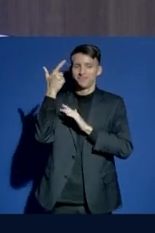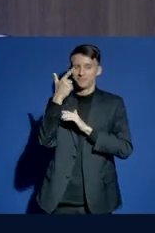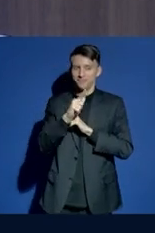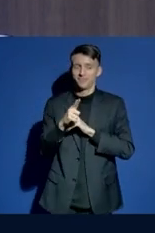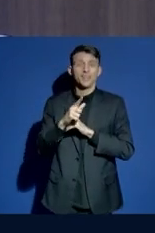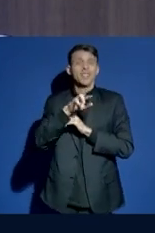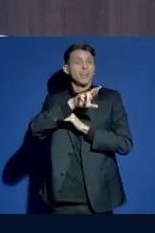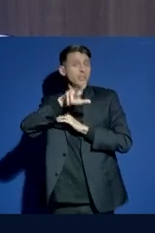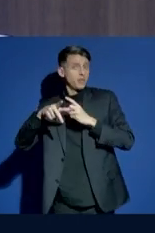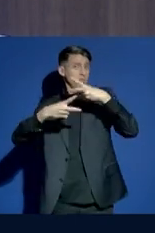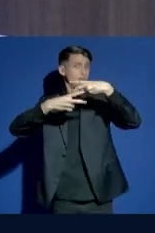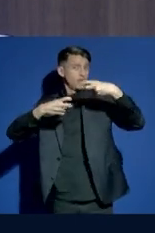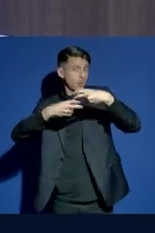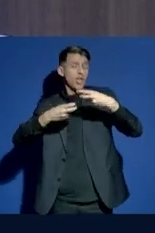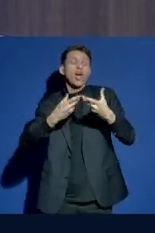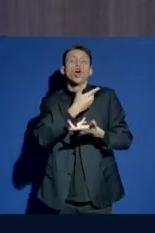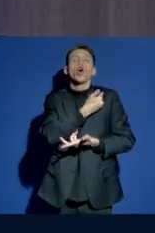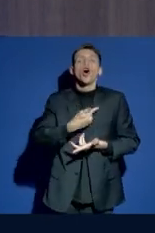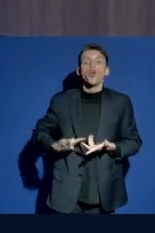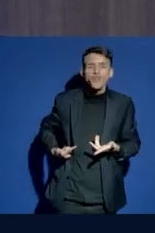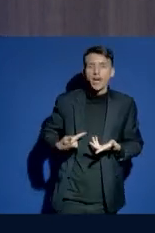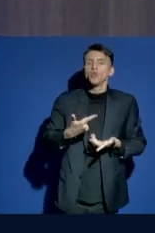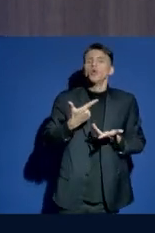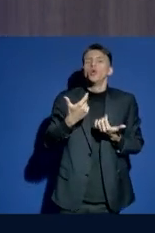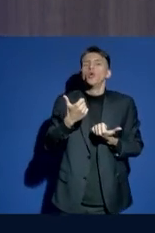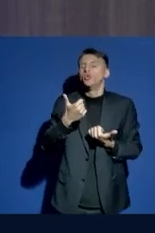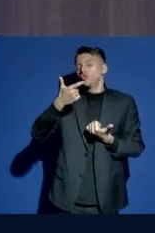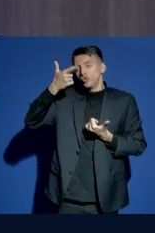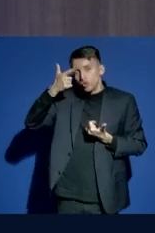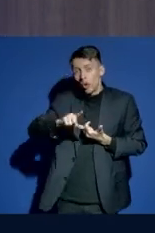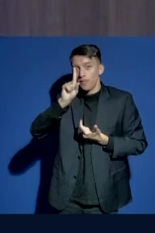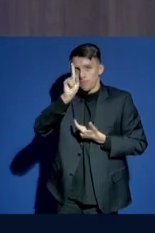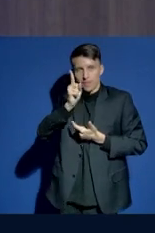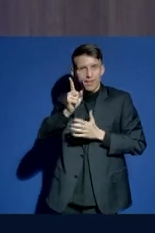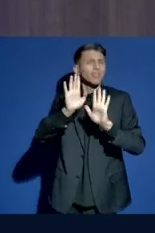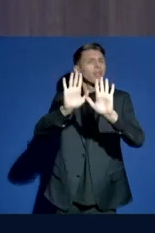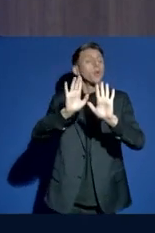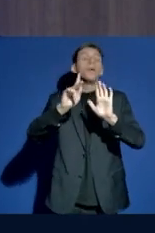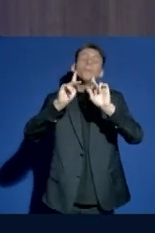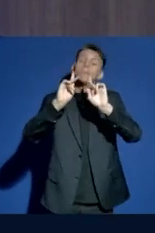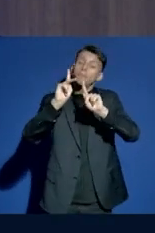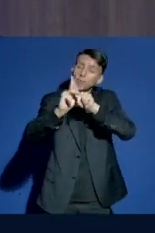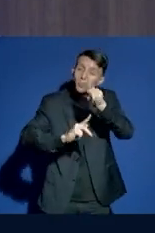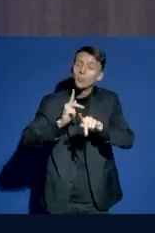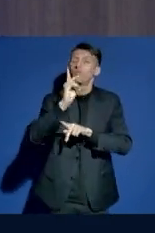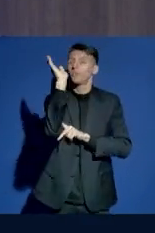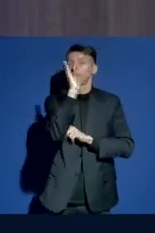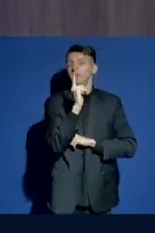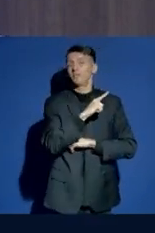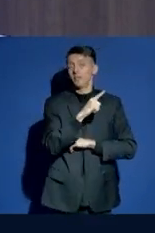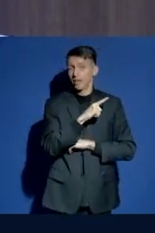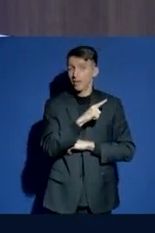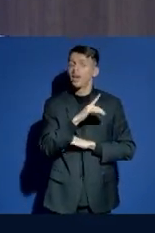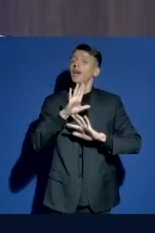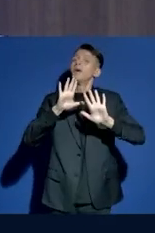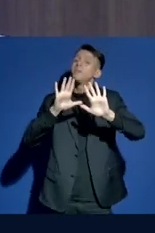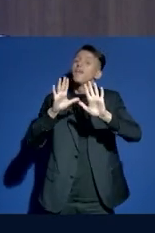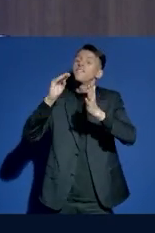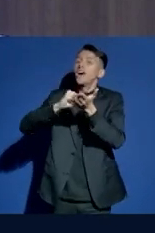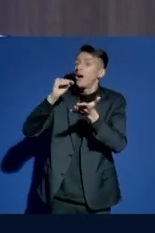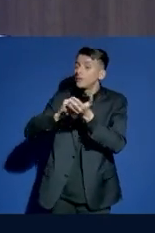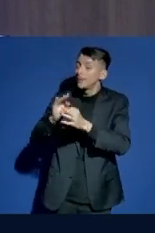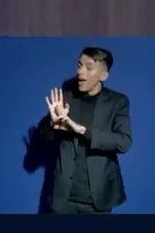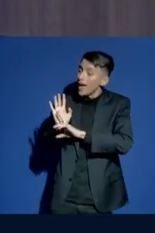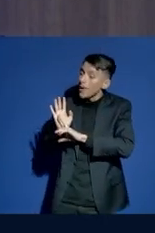acionária que o governo tem que a união tem que o povo brasileiro tem e que ele não tem essa mesma representação